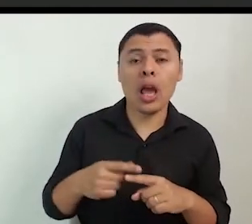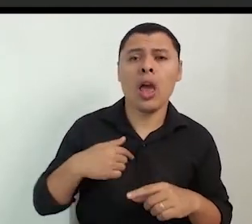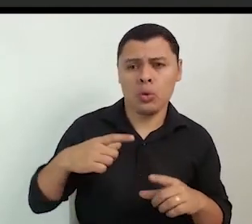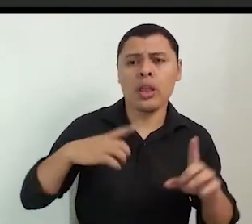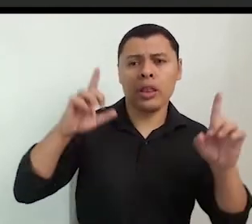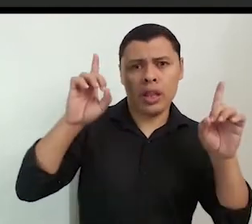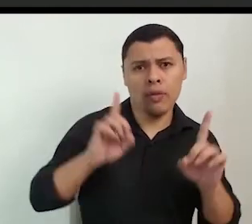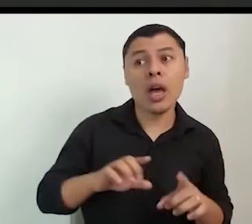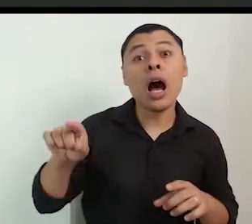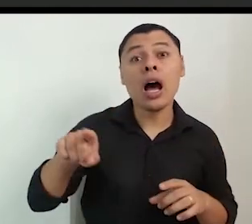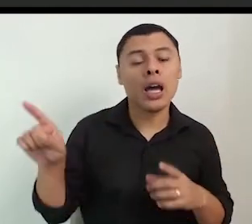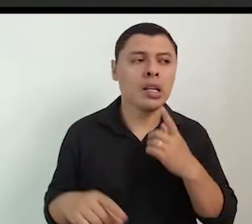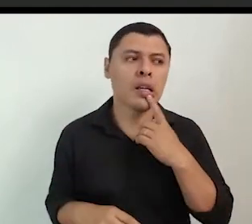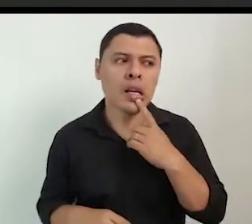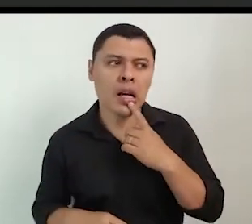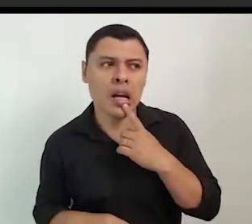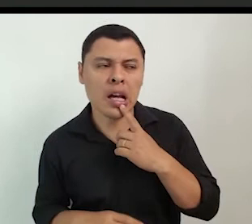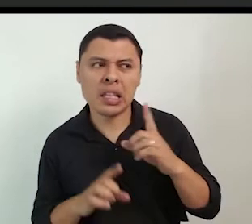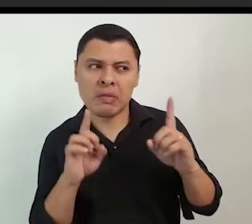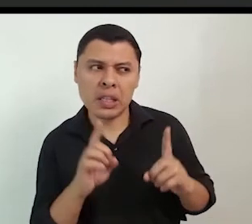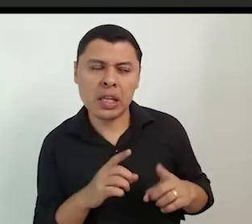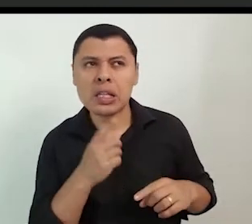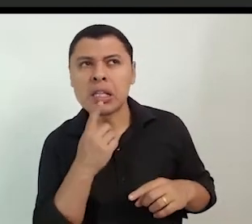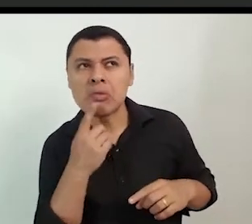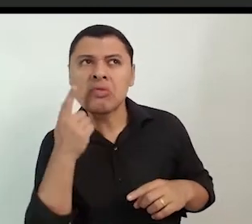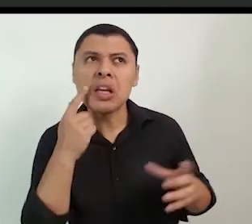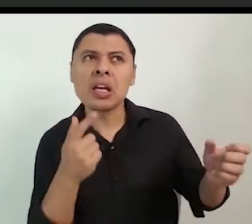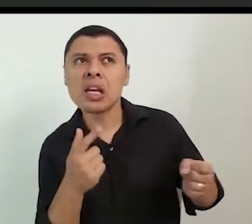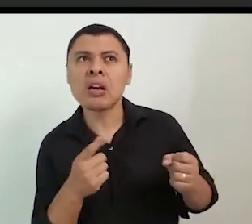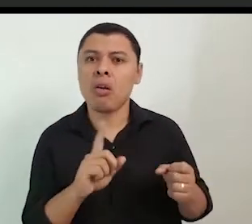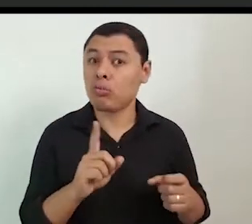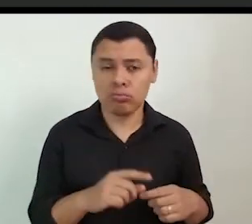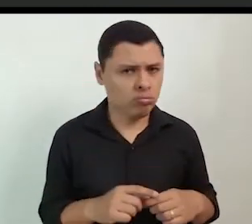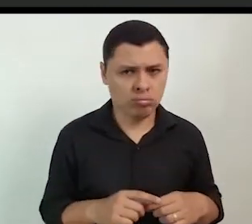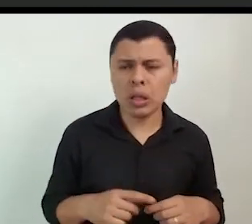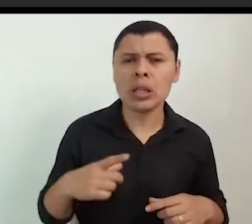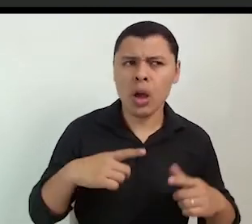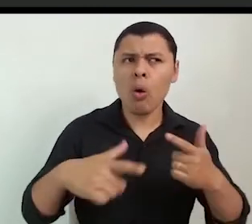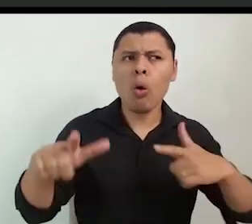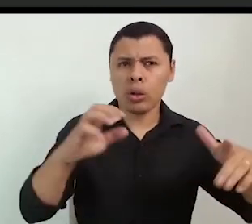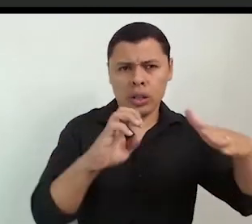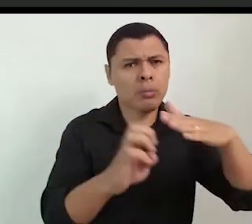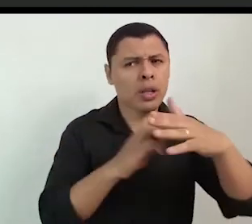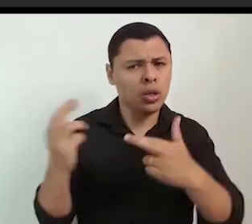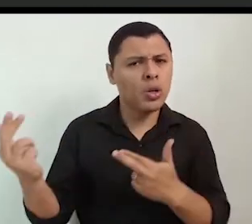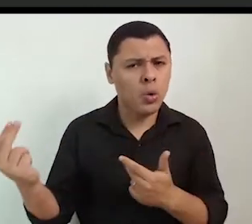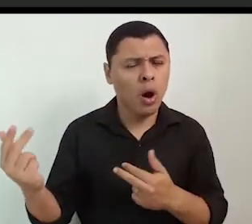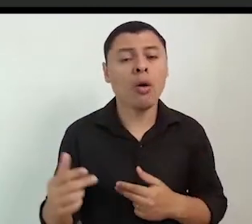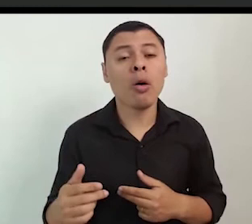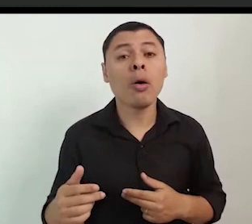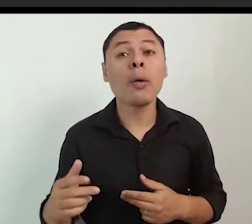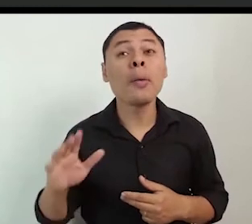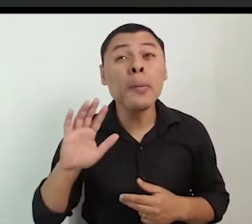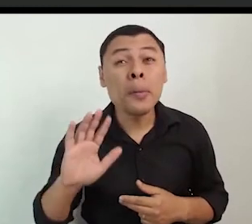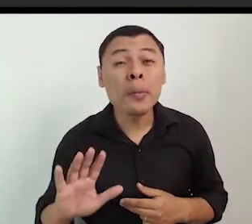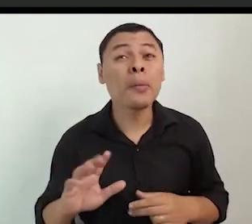que eles me aceitassem ou não, e eu conheço, inclusive, outras empresas que são assim também. No entanto, ela não é a realidade